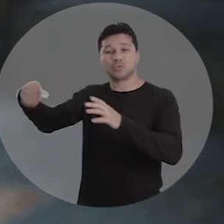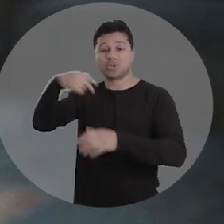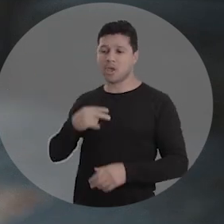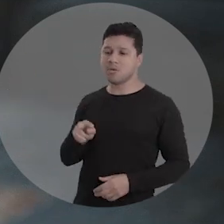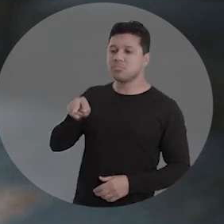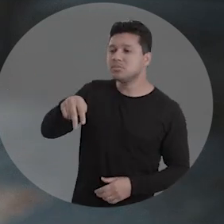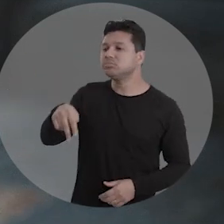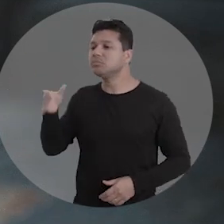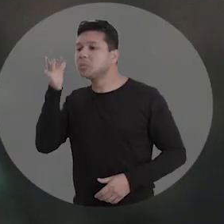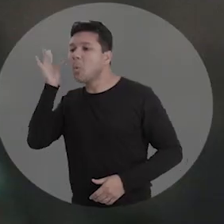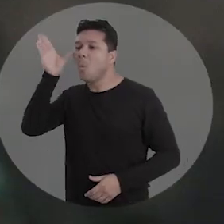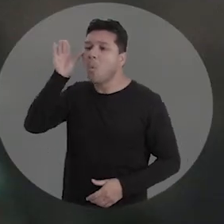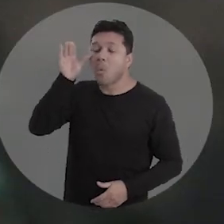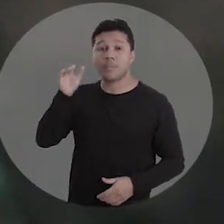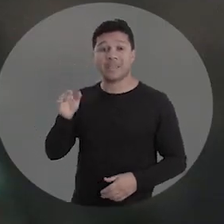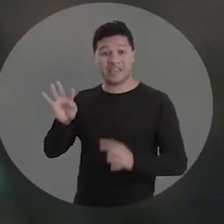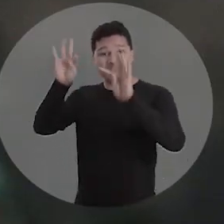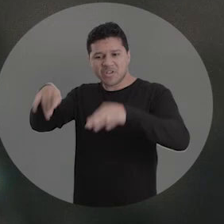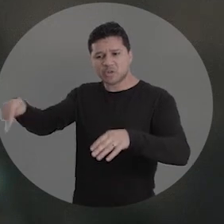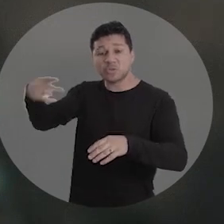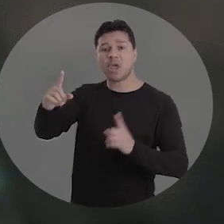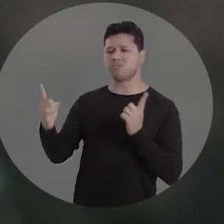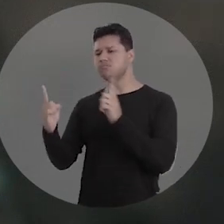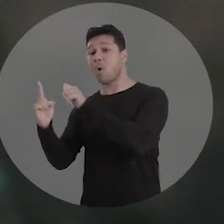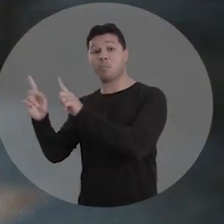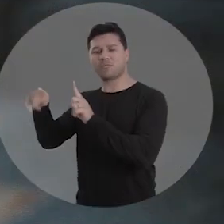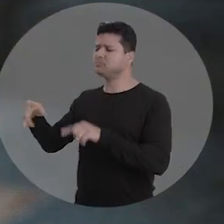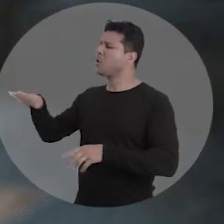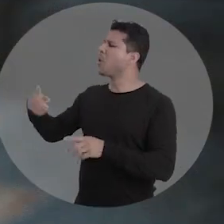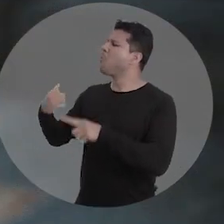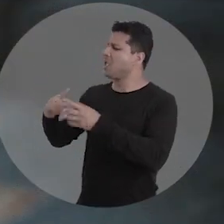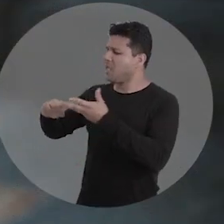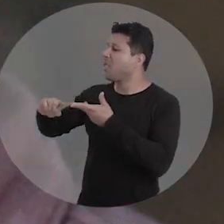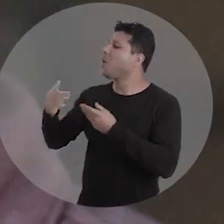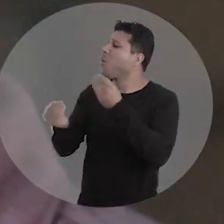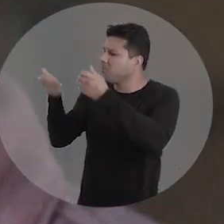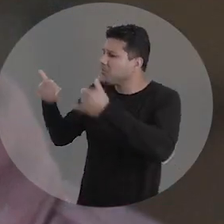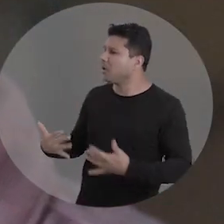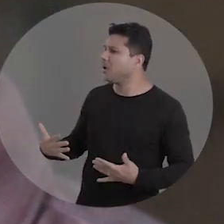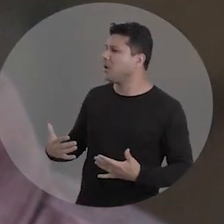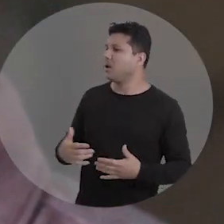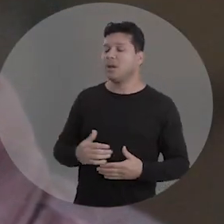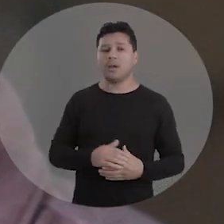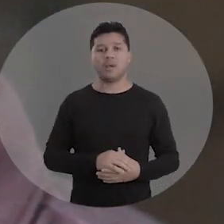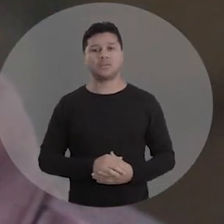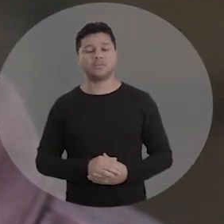só ficou olhando a pessoa opera de nova cirurgia se o professor só tem um tempo e que só o fez assim a certeza sabe